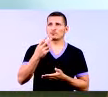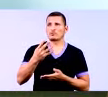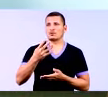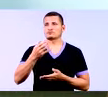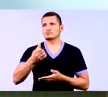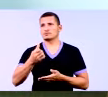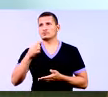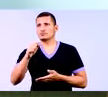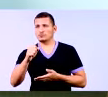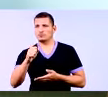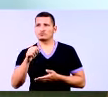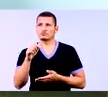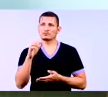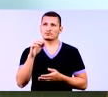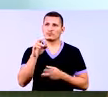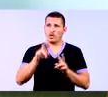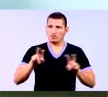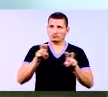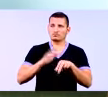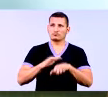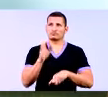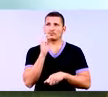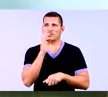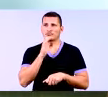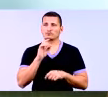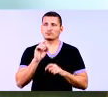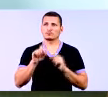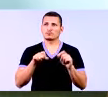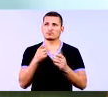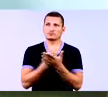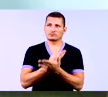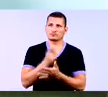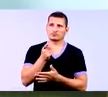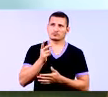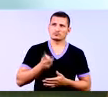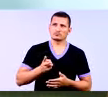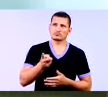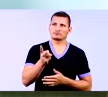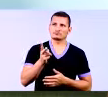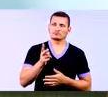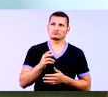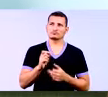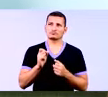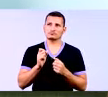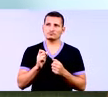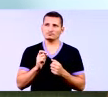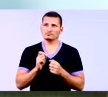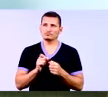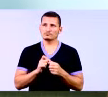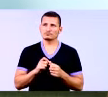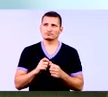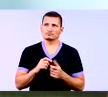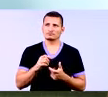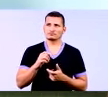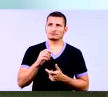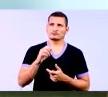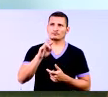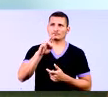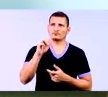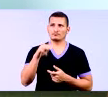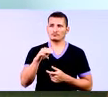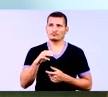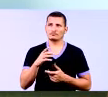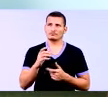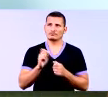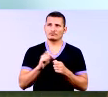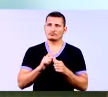deixar a máquina mais rápida. O que vai acontecer é que você vai conseguir fazer, juntamente com a memória, ele processar